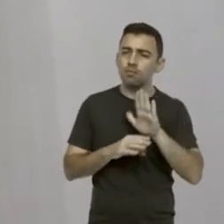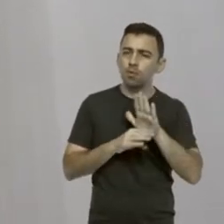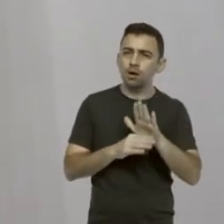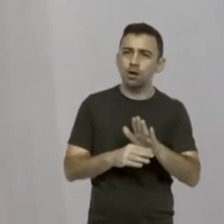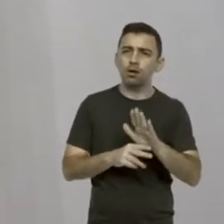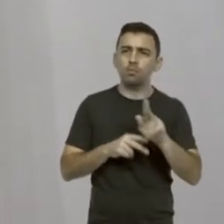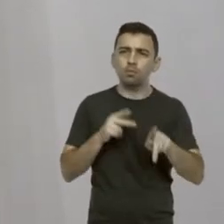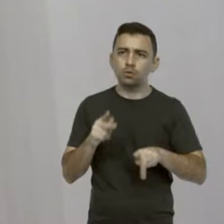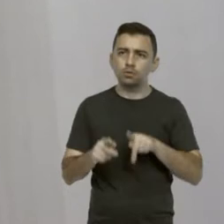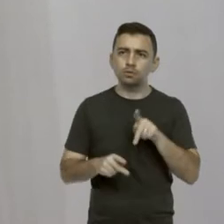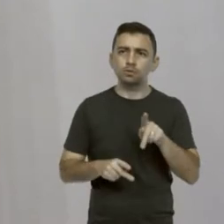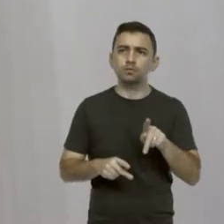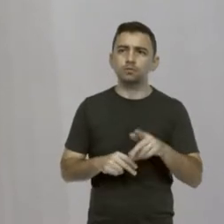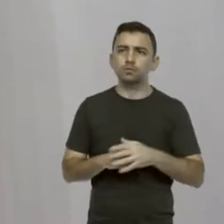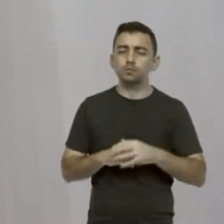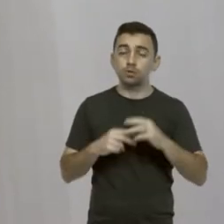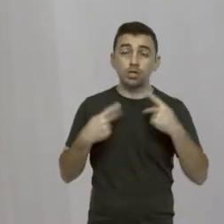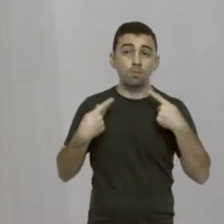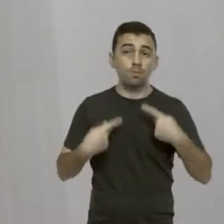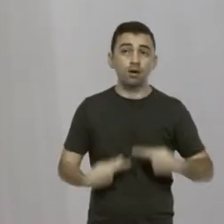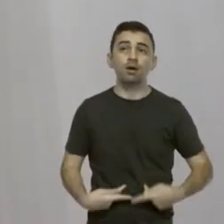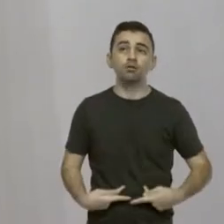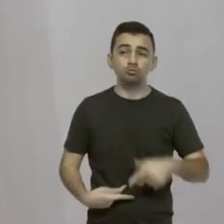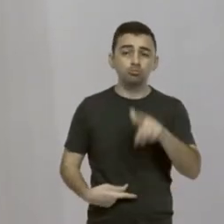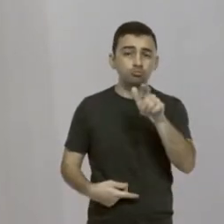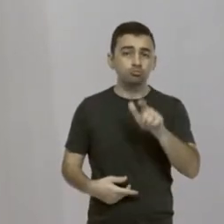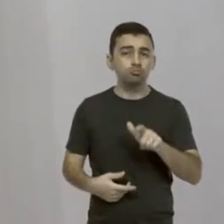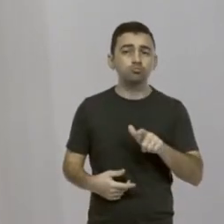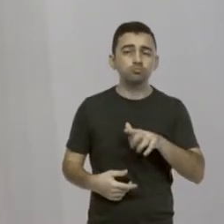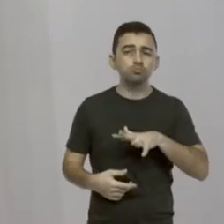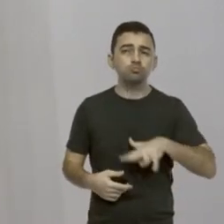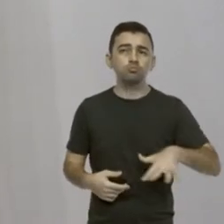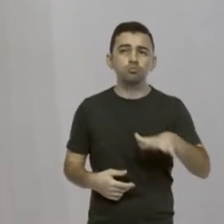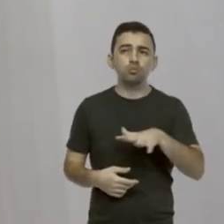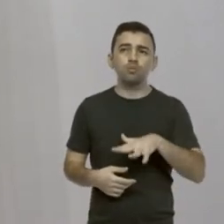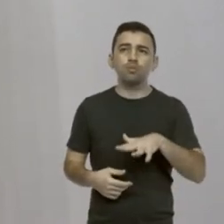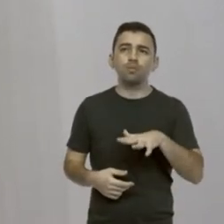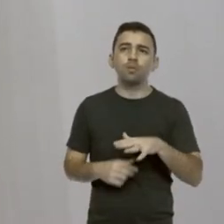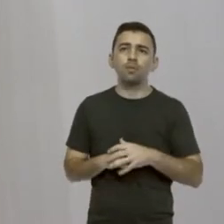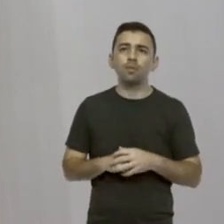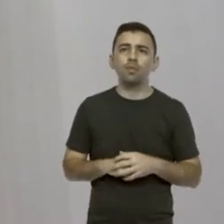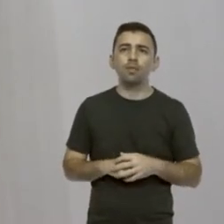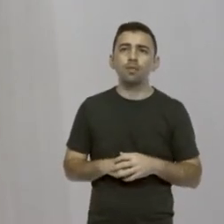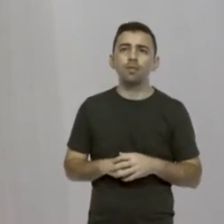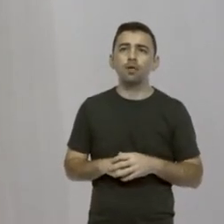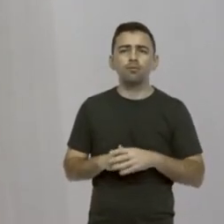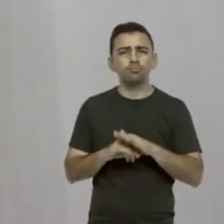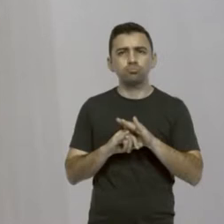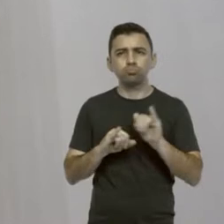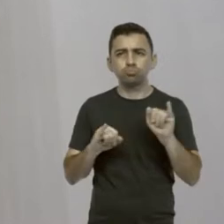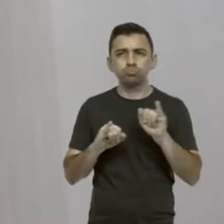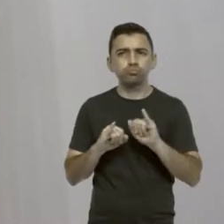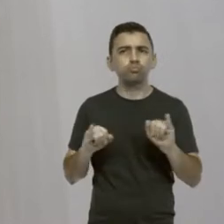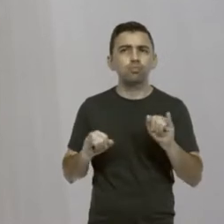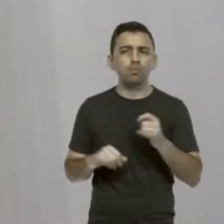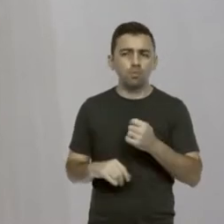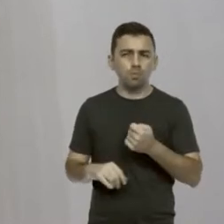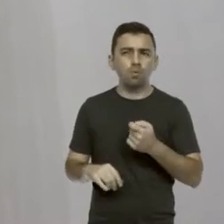humano. O ser humano é um nome pouco publicado nesse nosso mundo hoje de